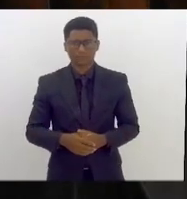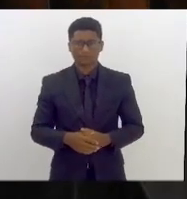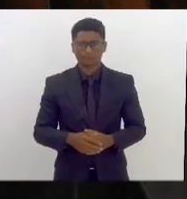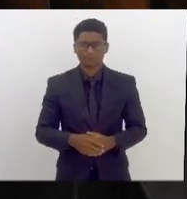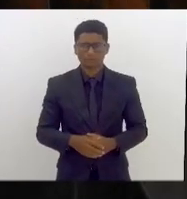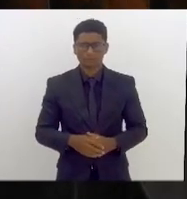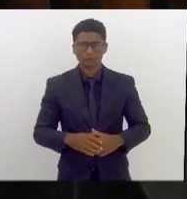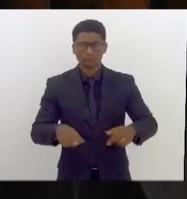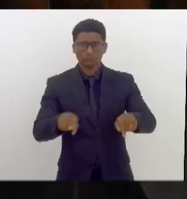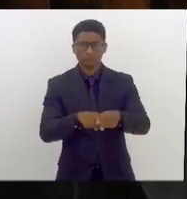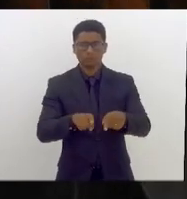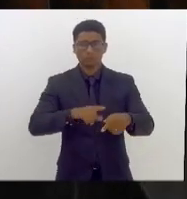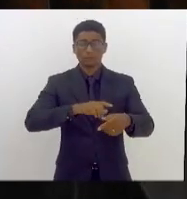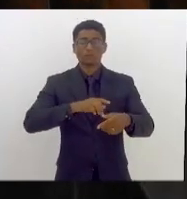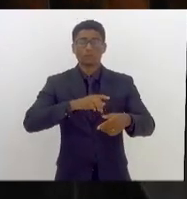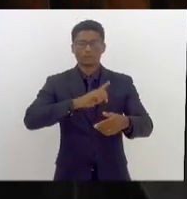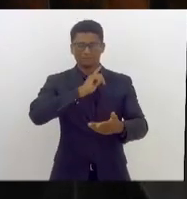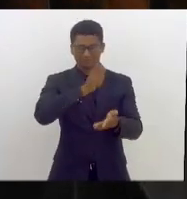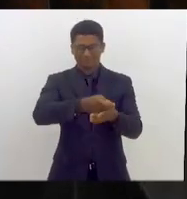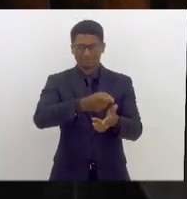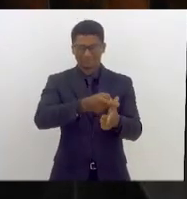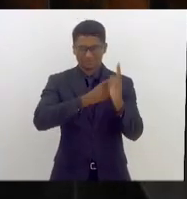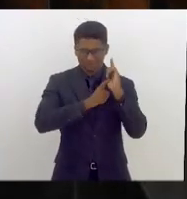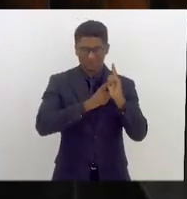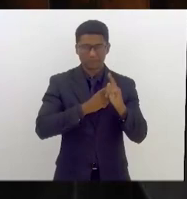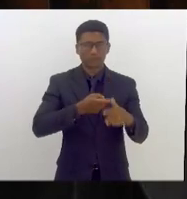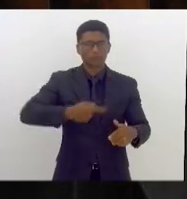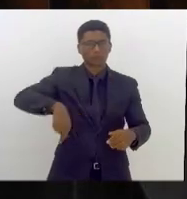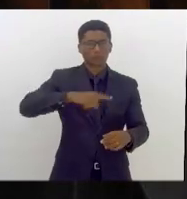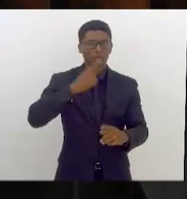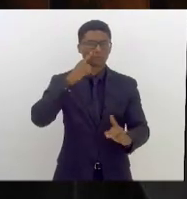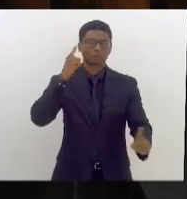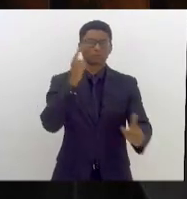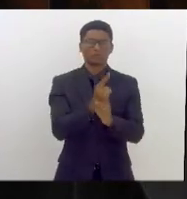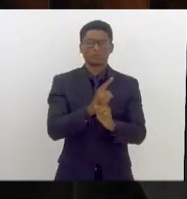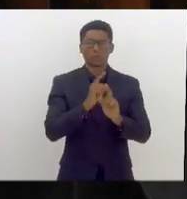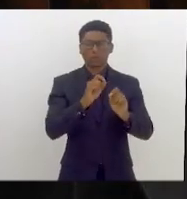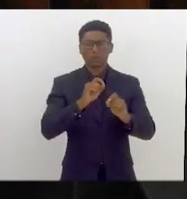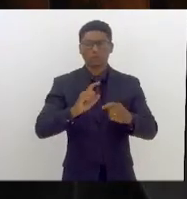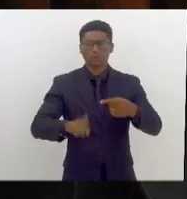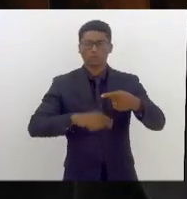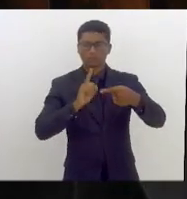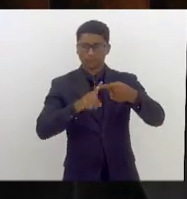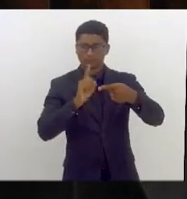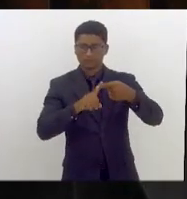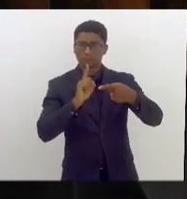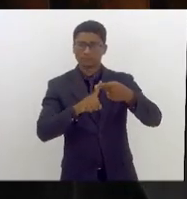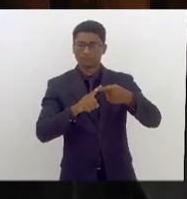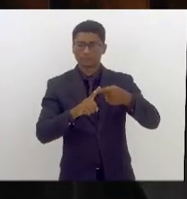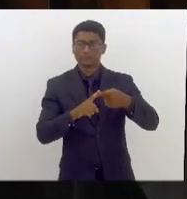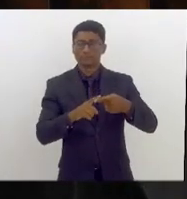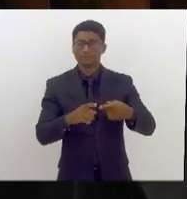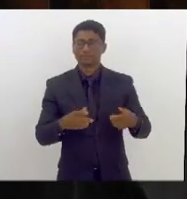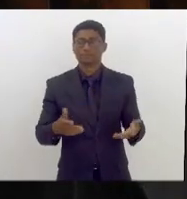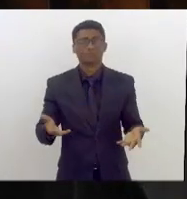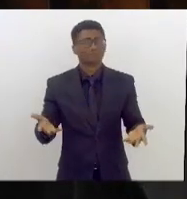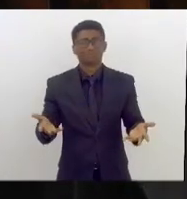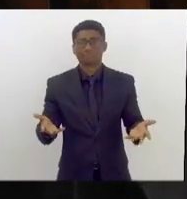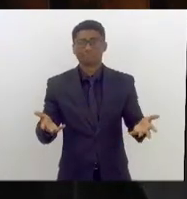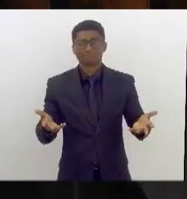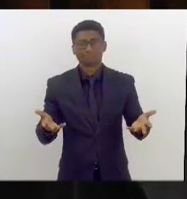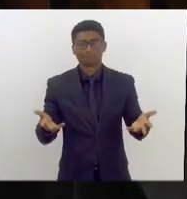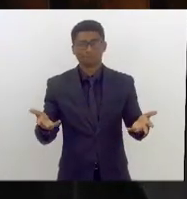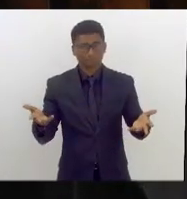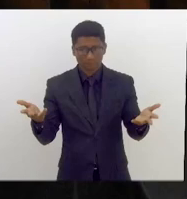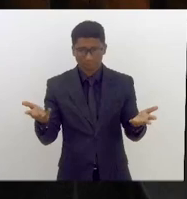processo mesmo de pagamento da dívida, o que nós constatamos, a primeira constatação que, do jeito que está, do jeito que